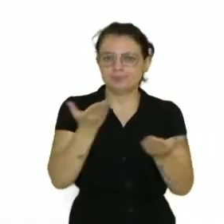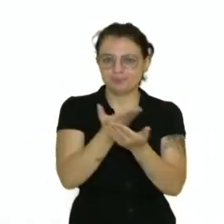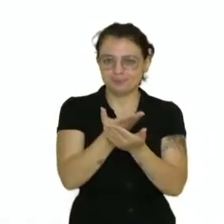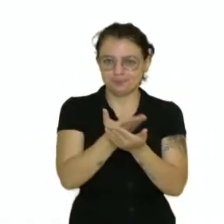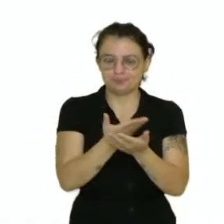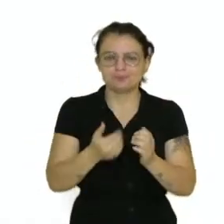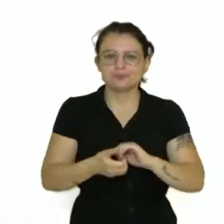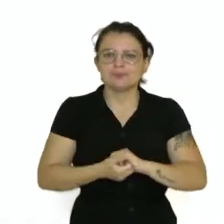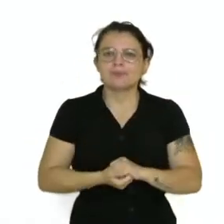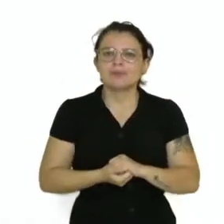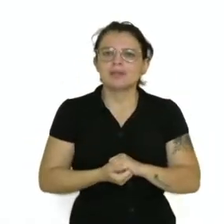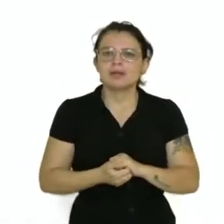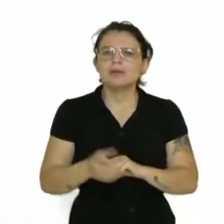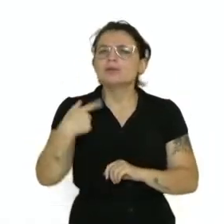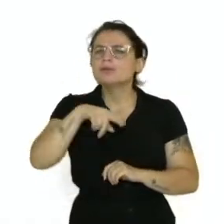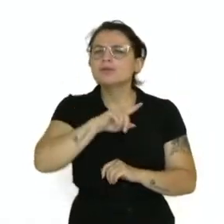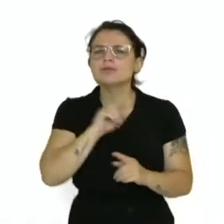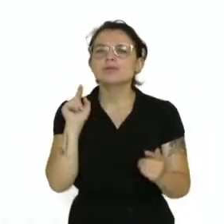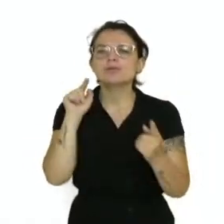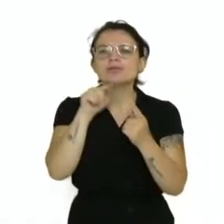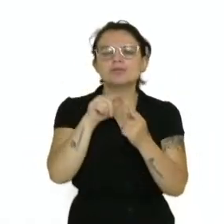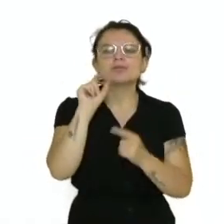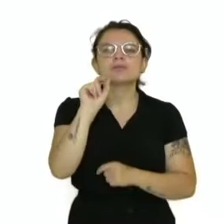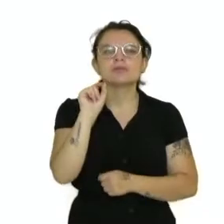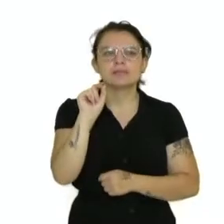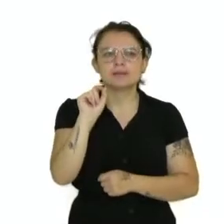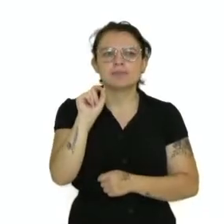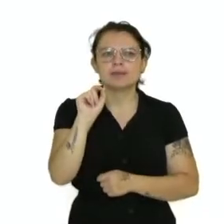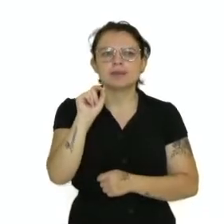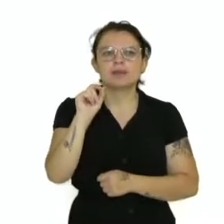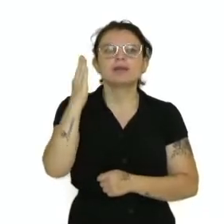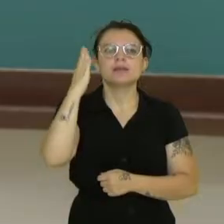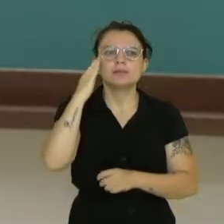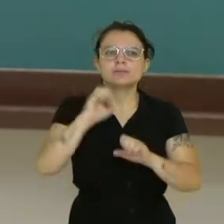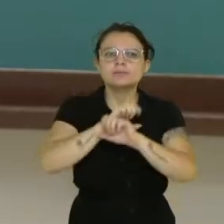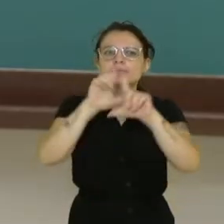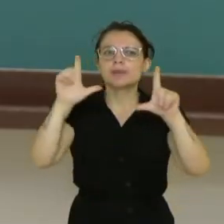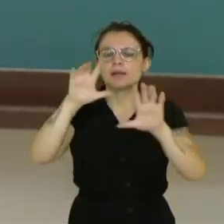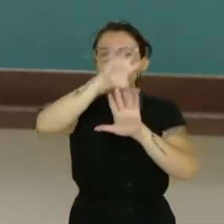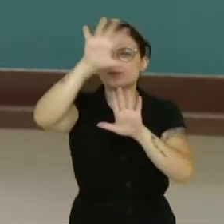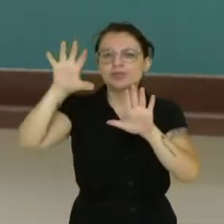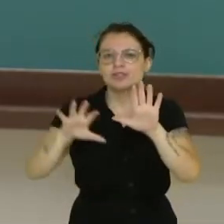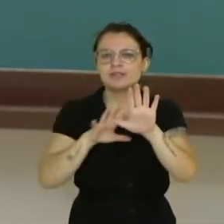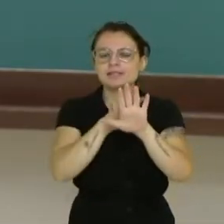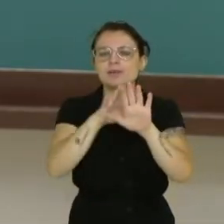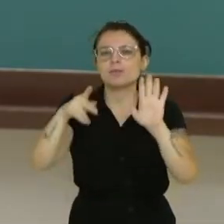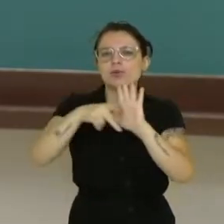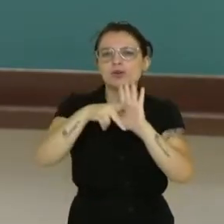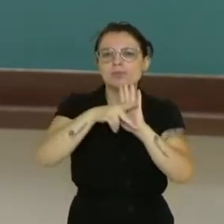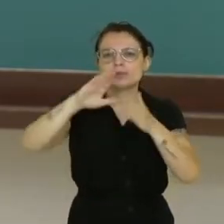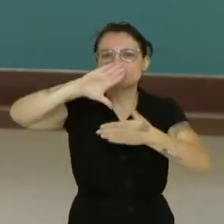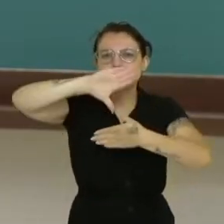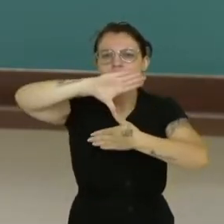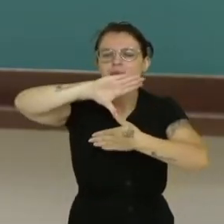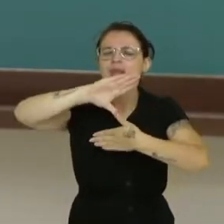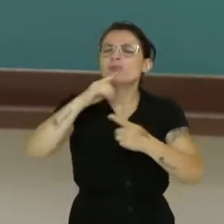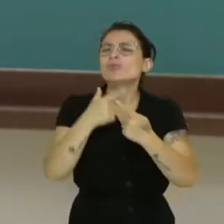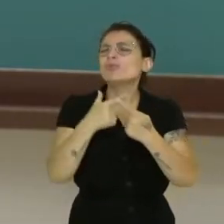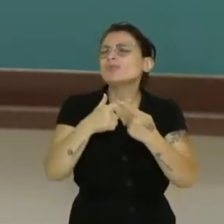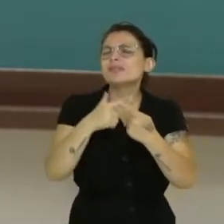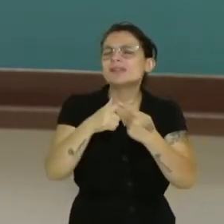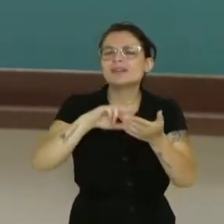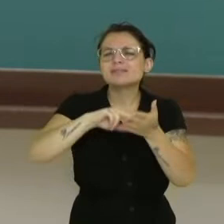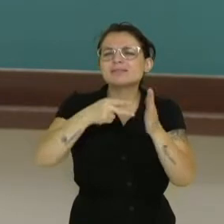compreender o processo de regionalização do continente americano. Lembrando, qual a importância de